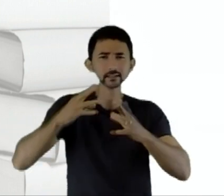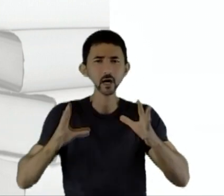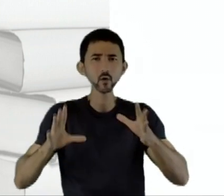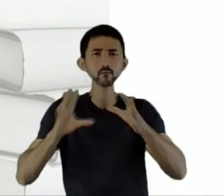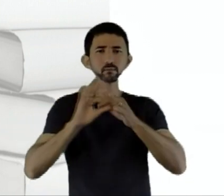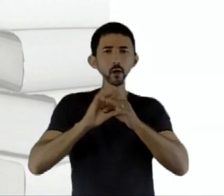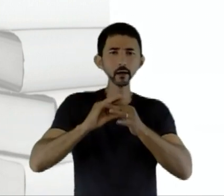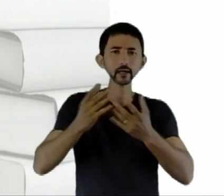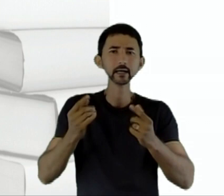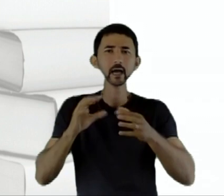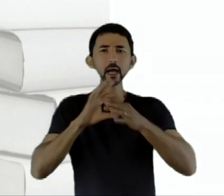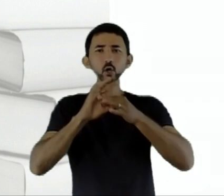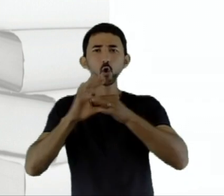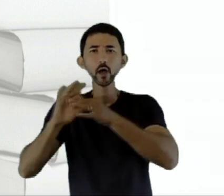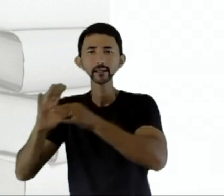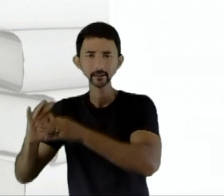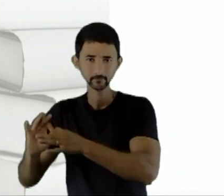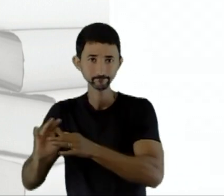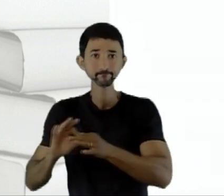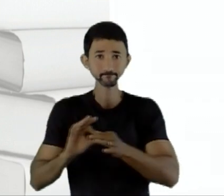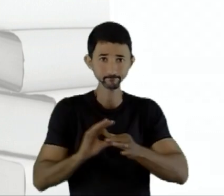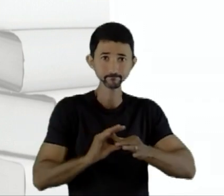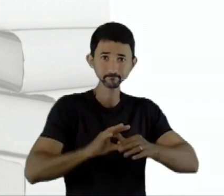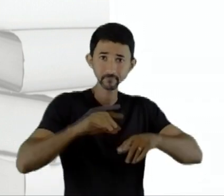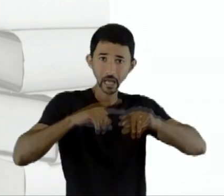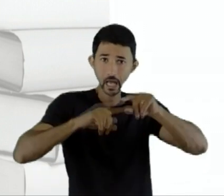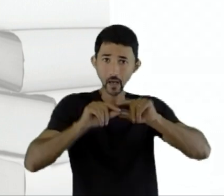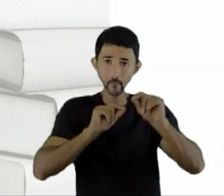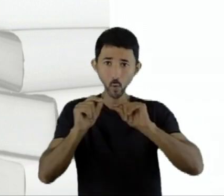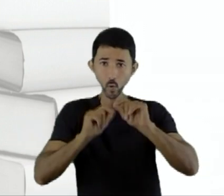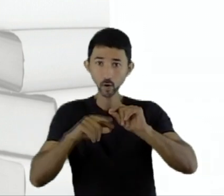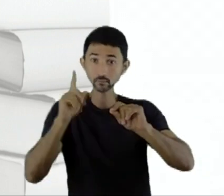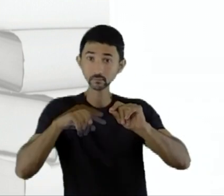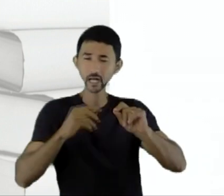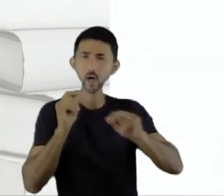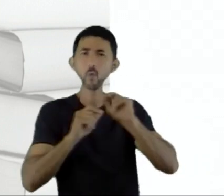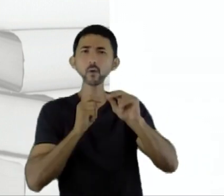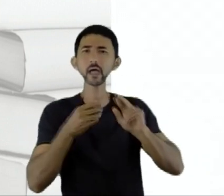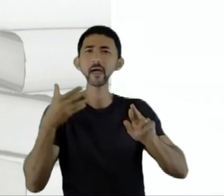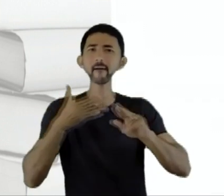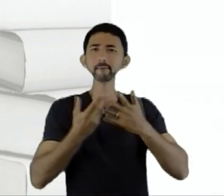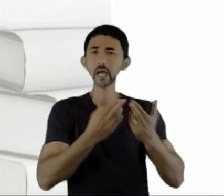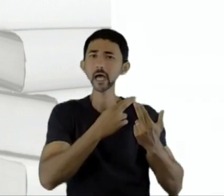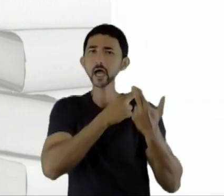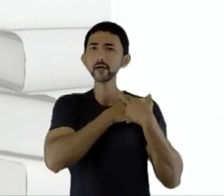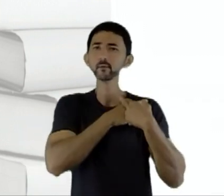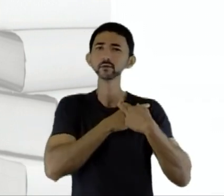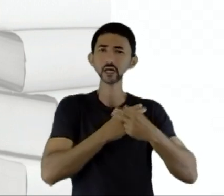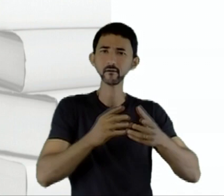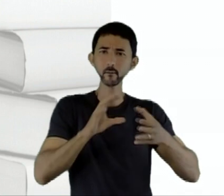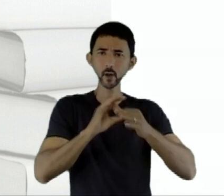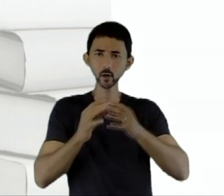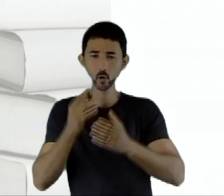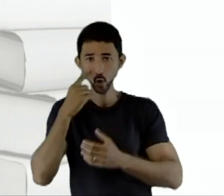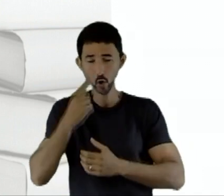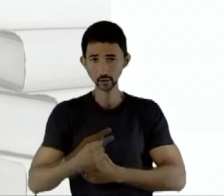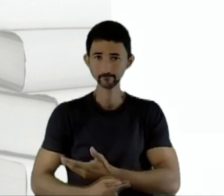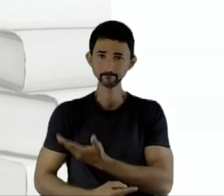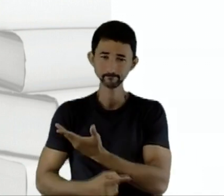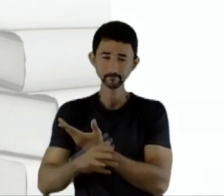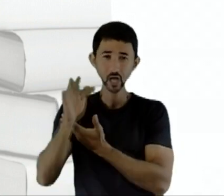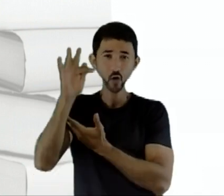de coesão. Esses elementos aí, eles são responsáveis pelas conexões dentro do texto. Dá uma olhada